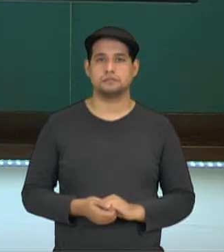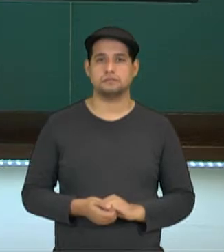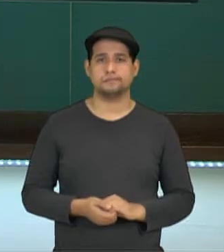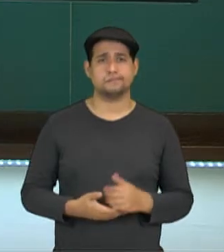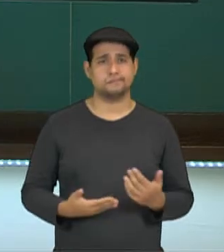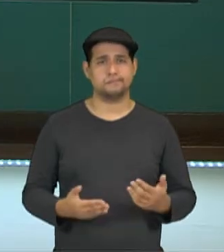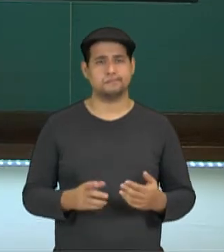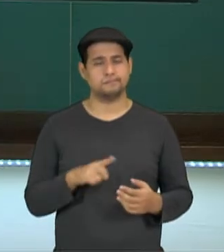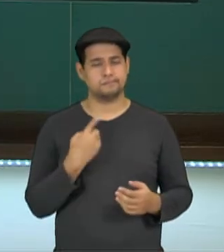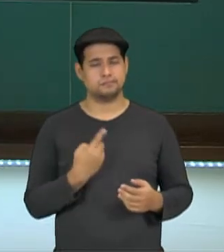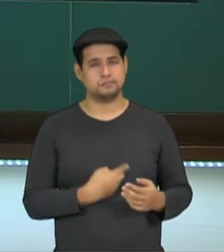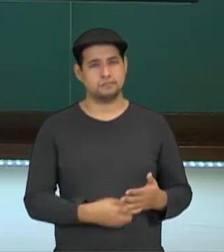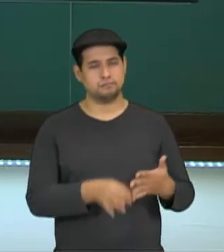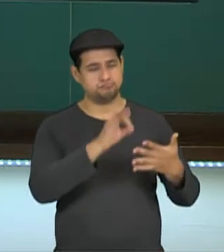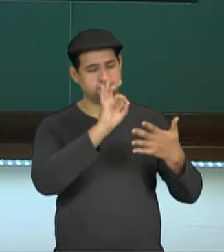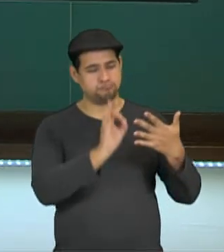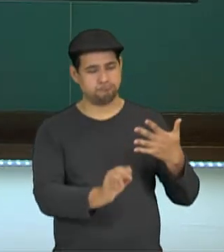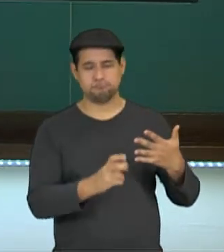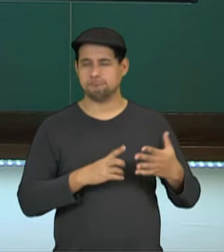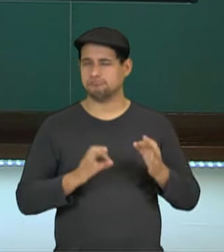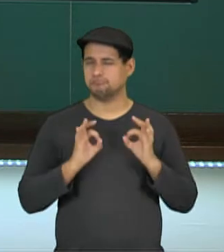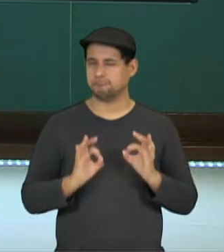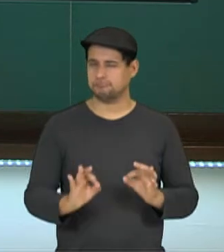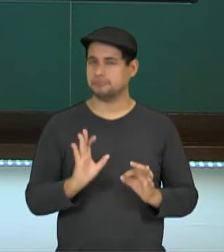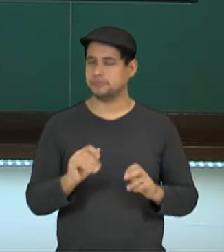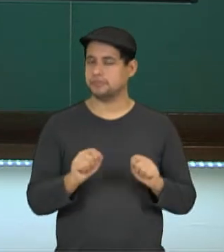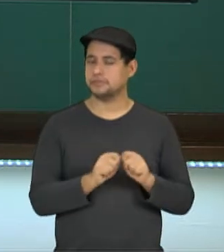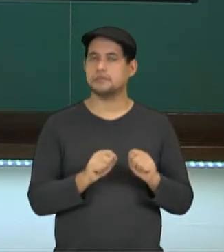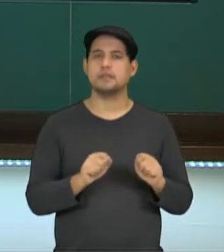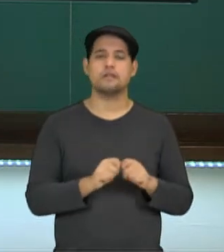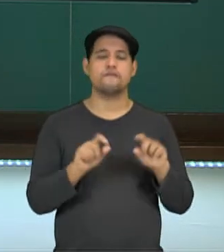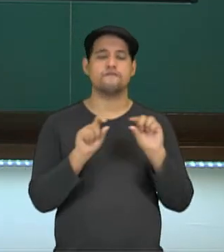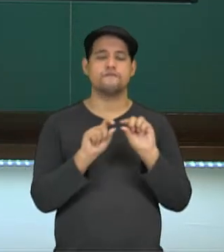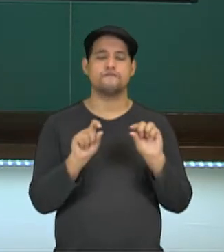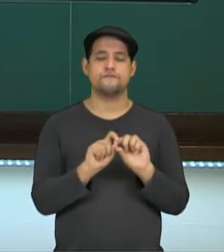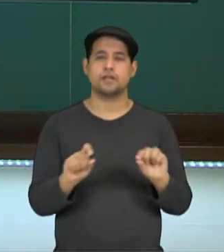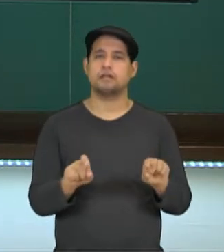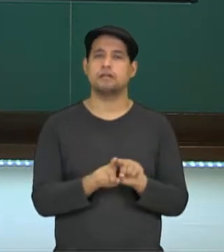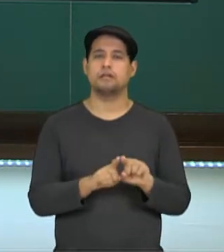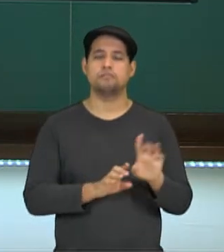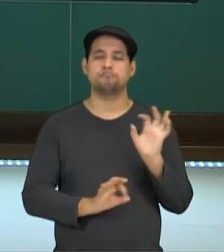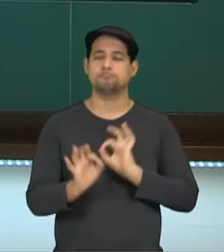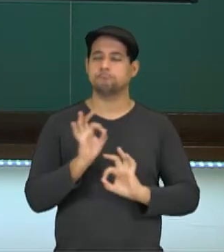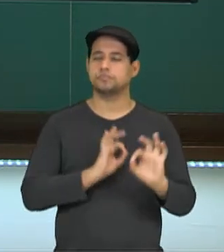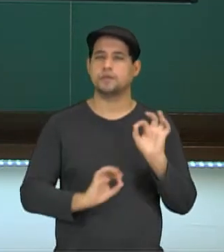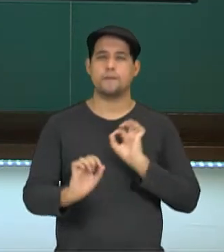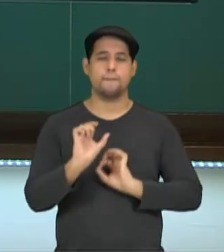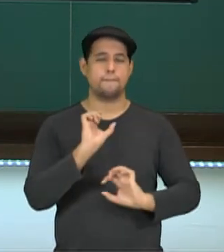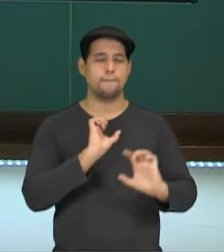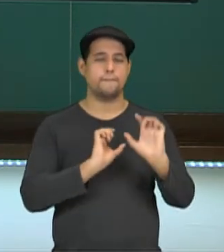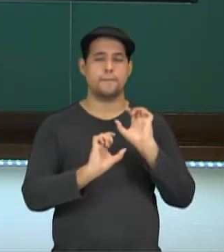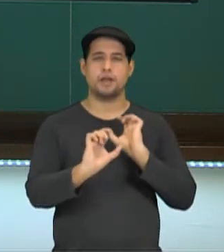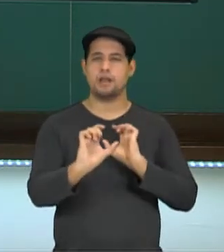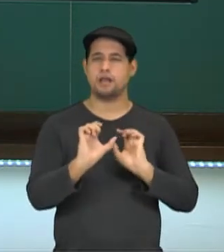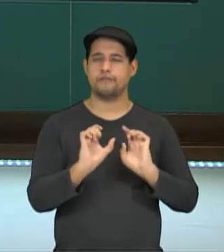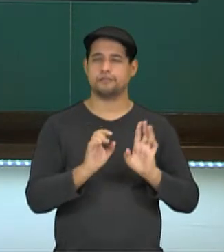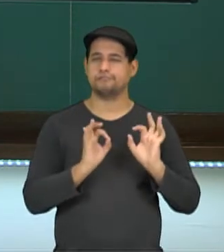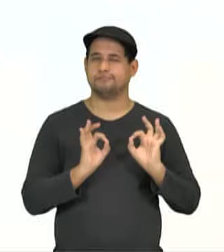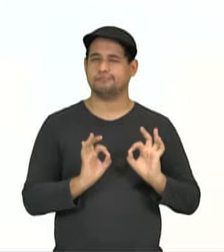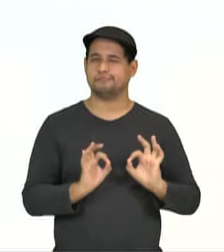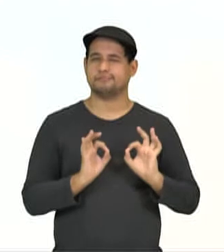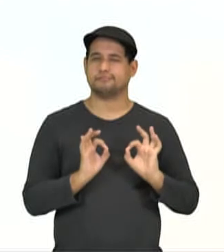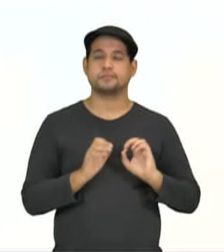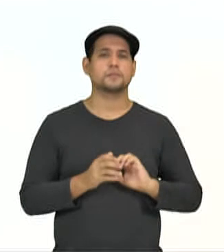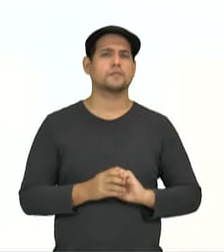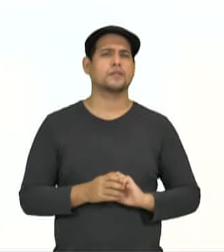Pessoal, vamos corrigir, né? Tenho certeza aí que vocês fizeram as frases, né? Articulando essas palavras de forma correta. Então ali,